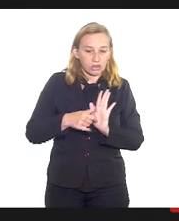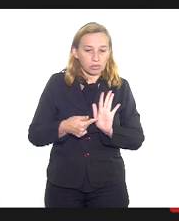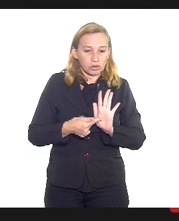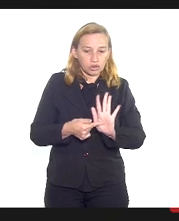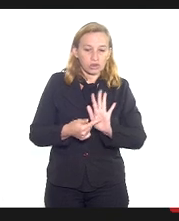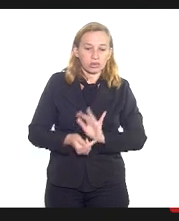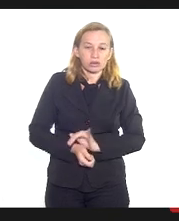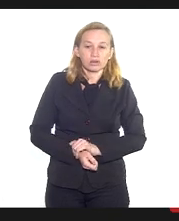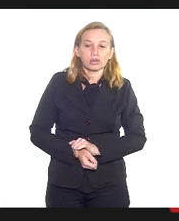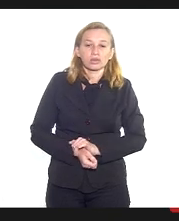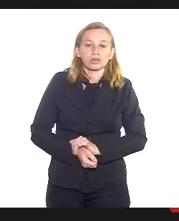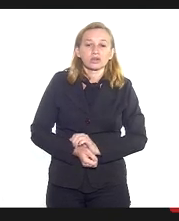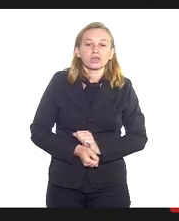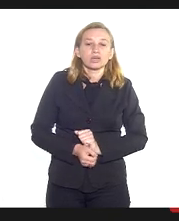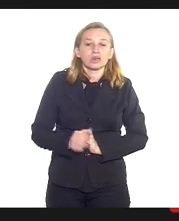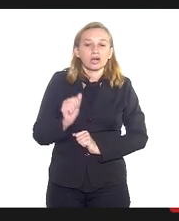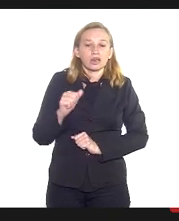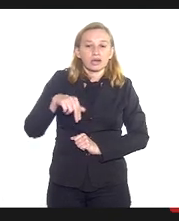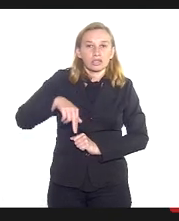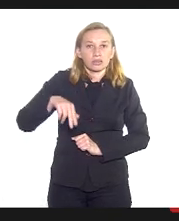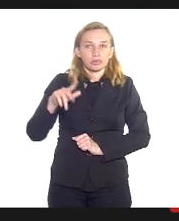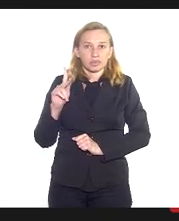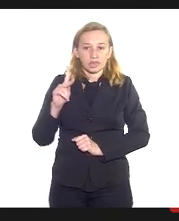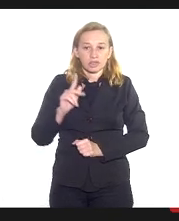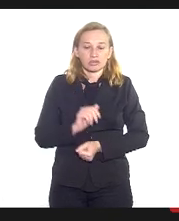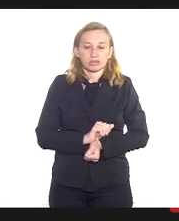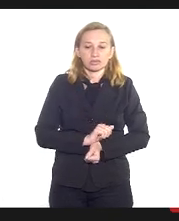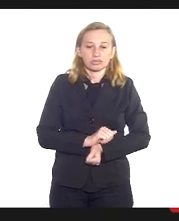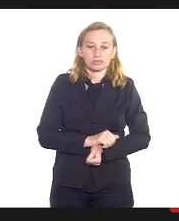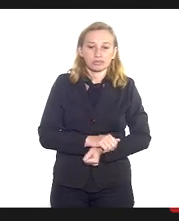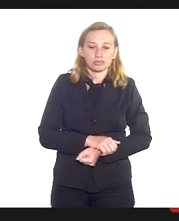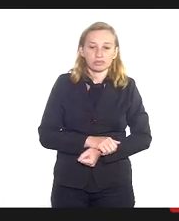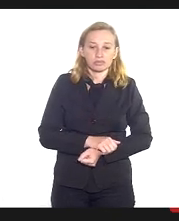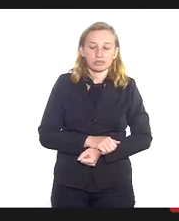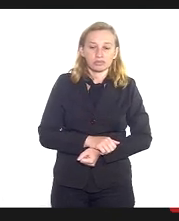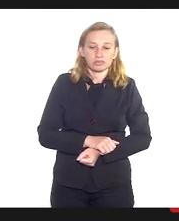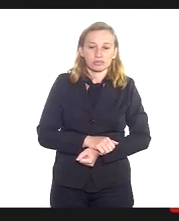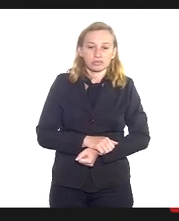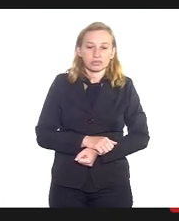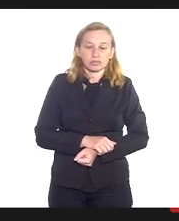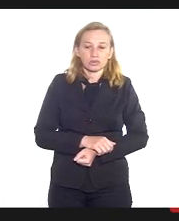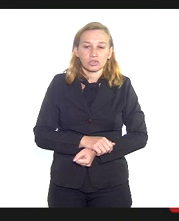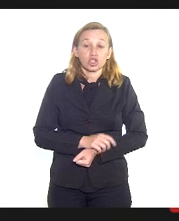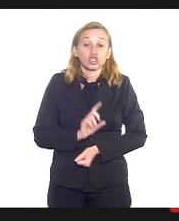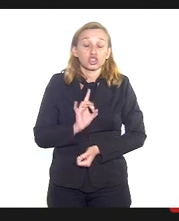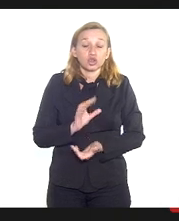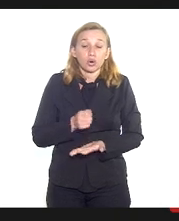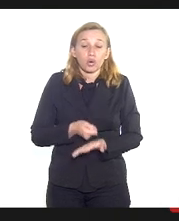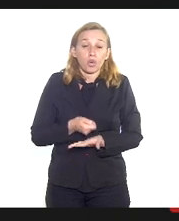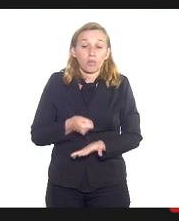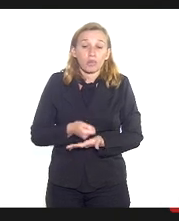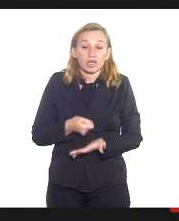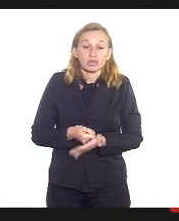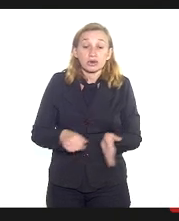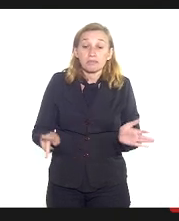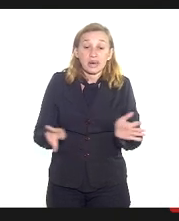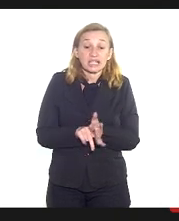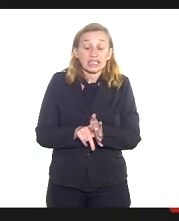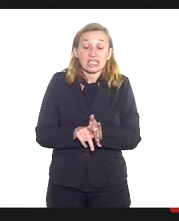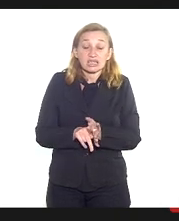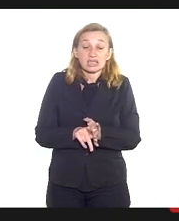Ora, a ANP ela não está só cobrando aquilo que